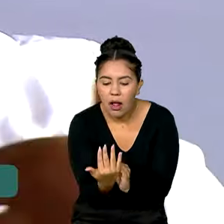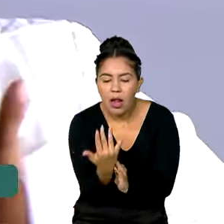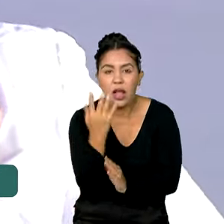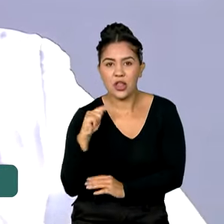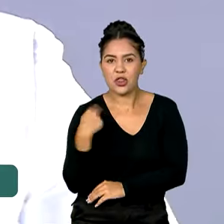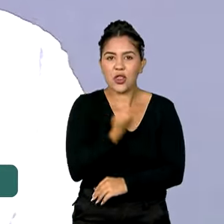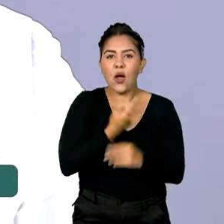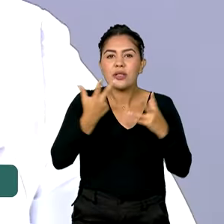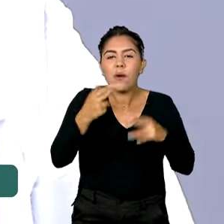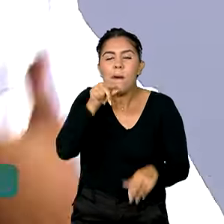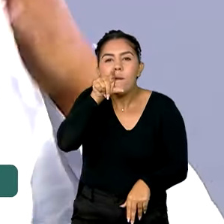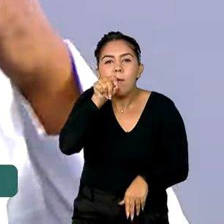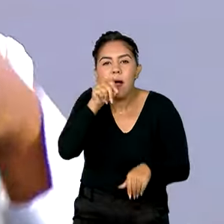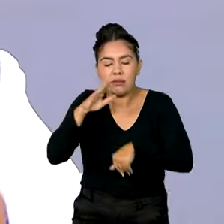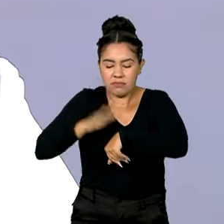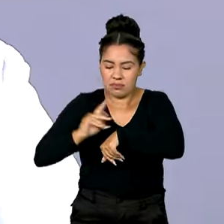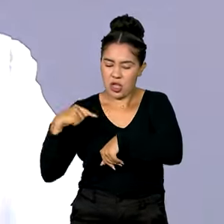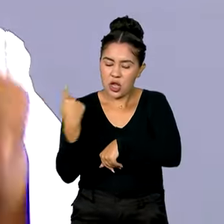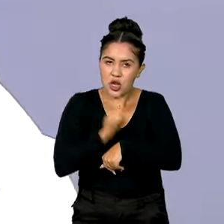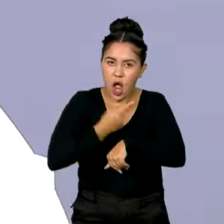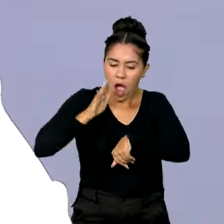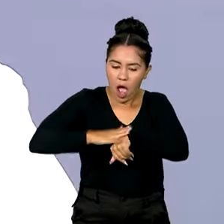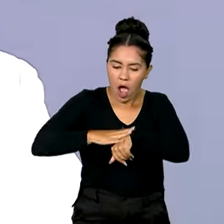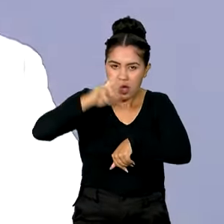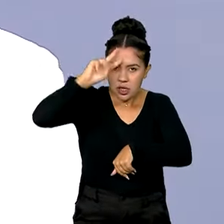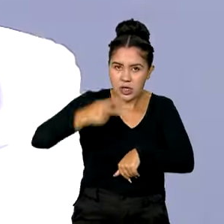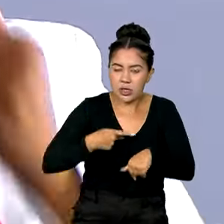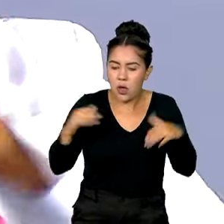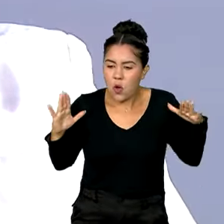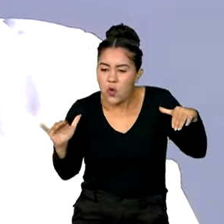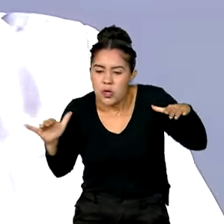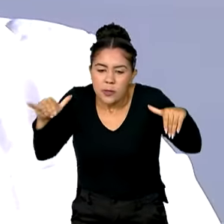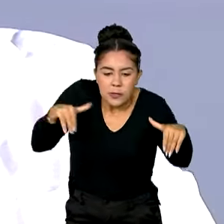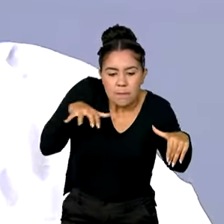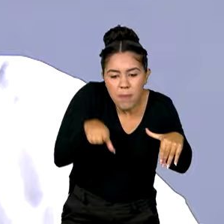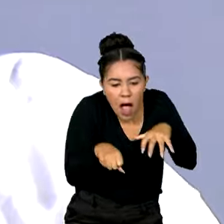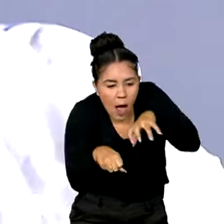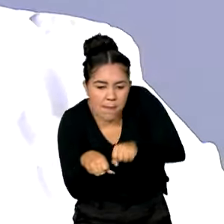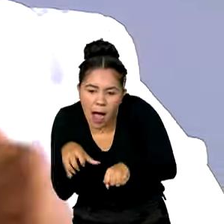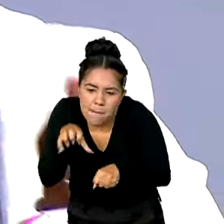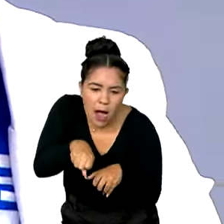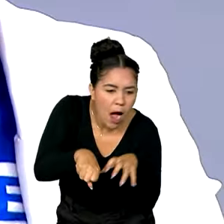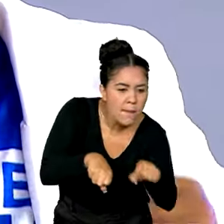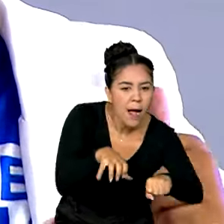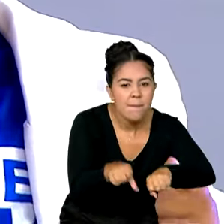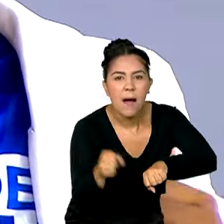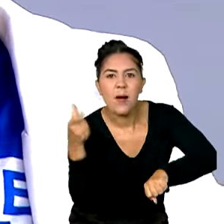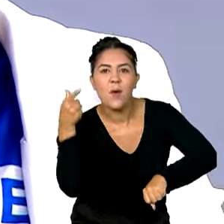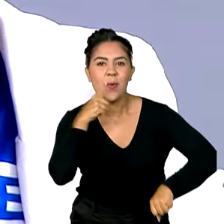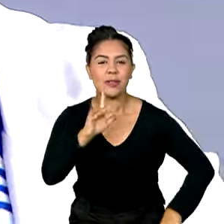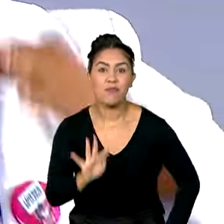passarinhos que com nossas próprias asas vamos voando, catando as sementes para alcançar nosso destino, para